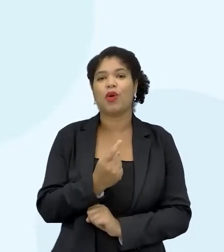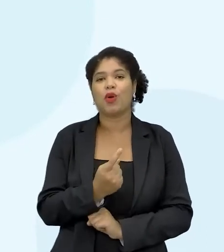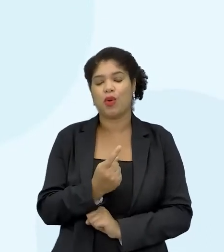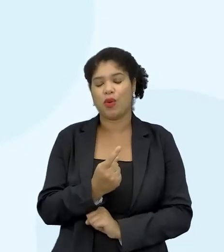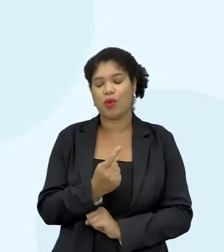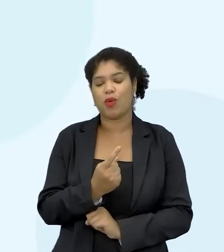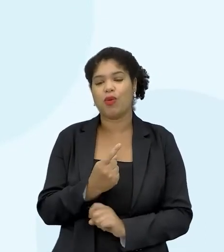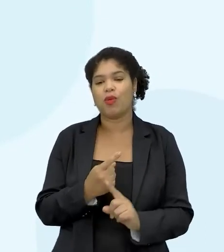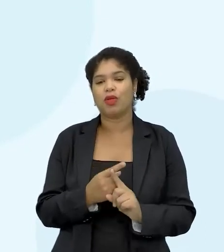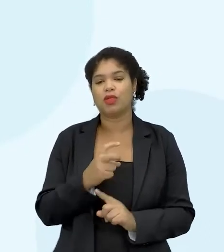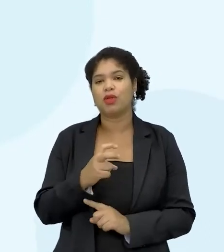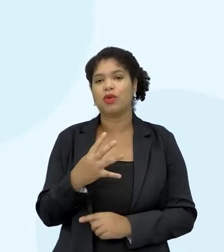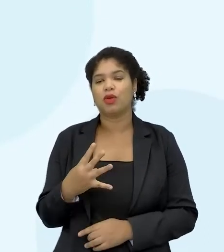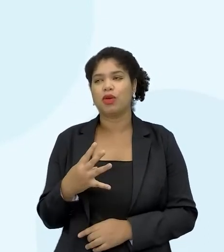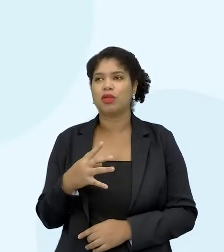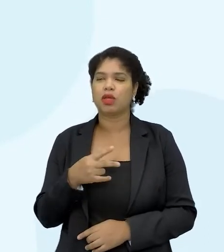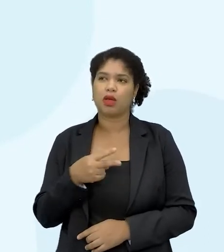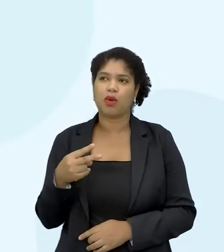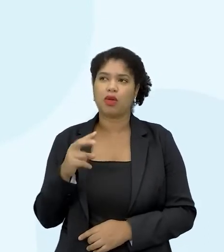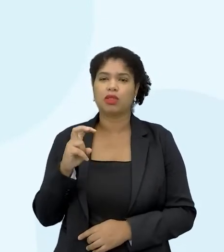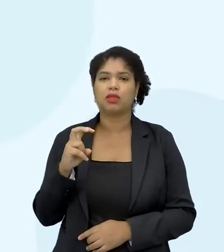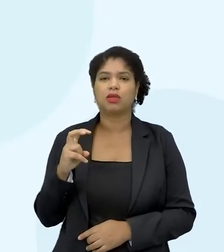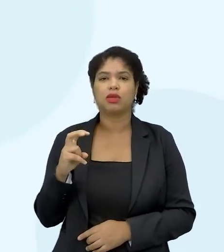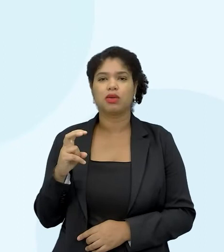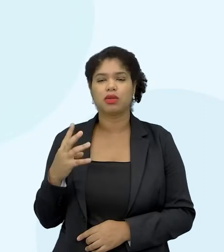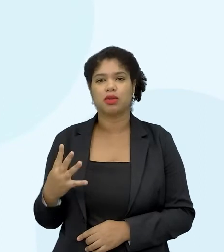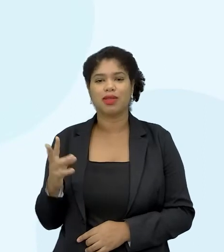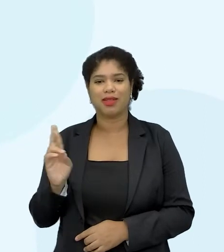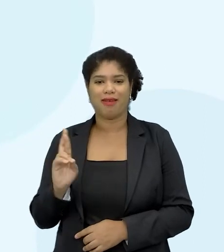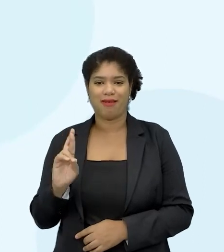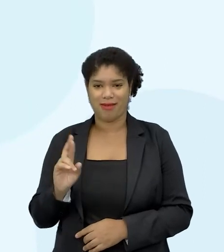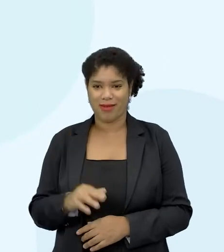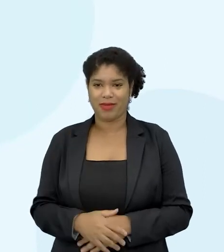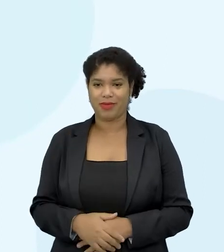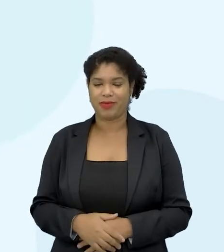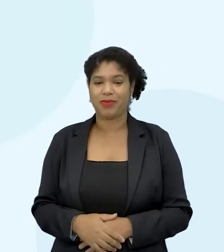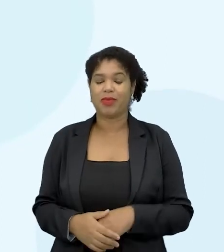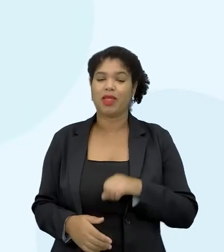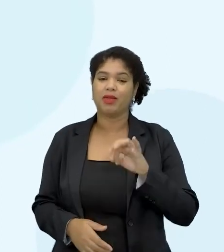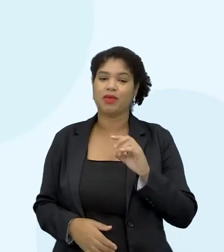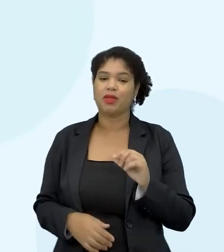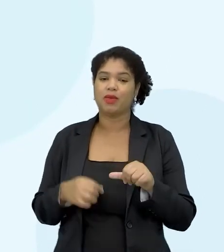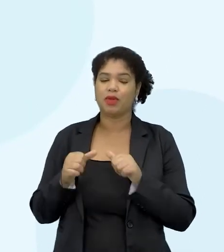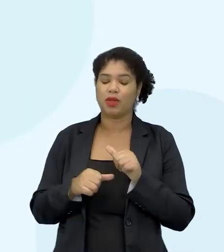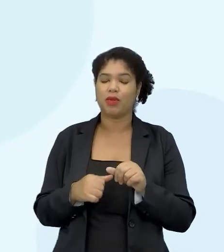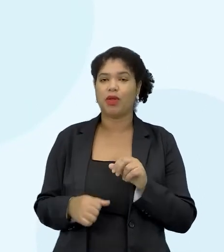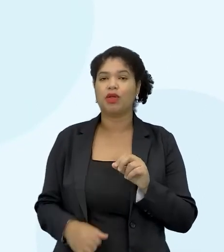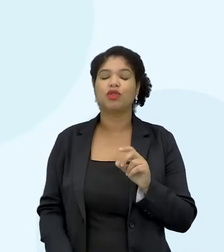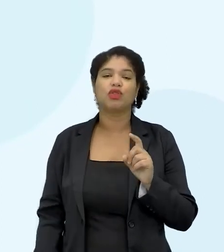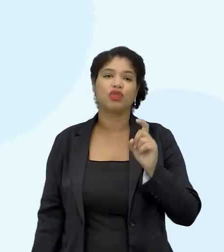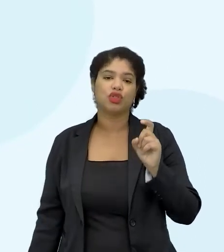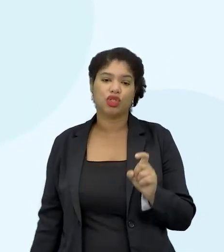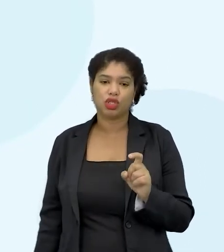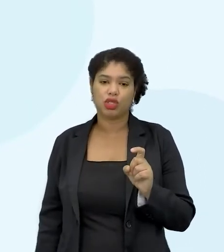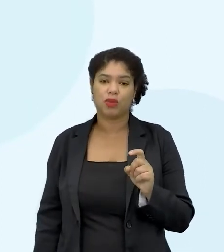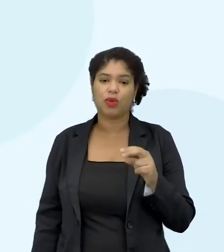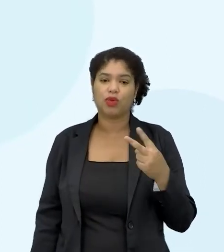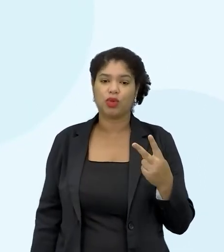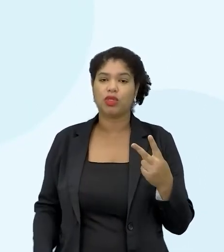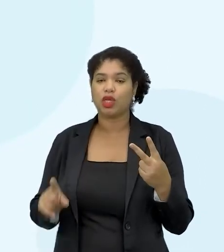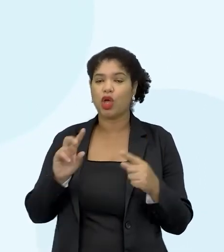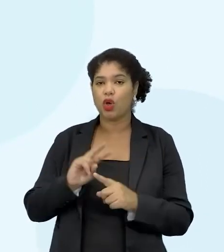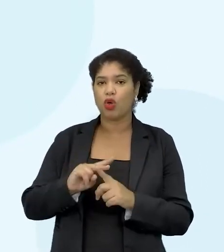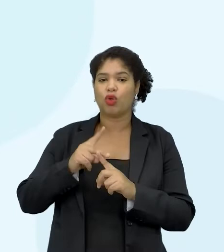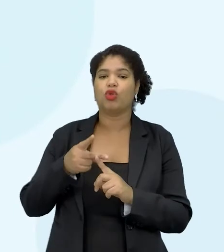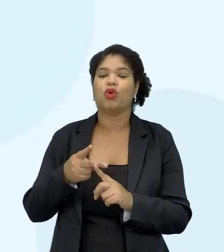então R$ 54,00 que você vai ter de venda. Se você trocar o X por 2, né, então vai ser o dobro de 54, essa vai